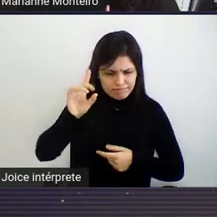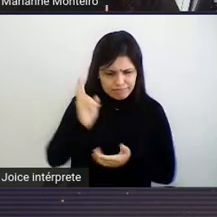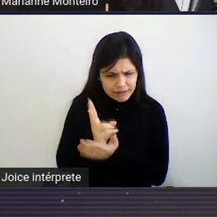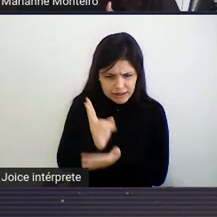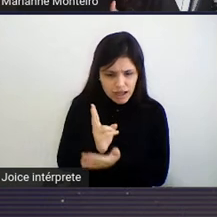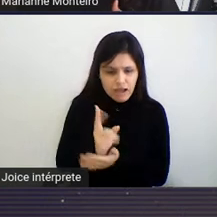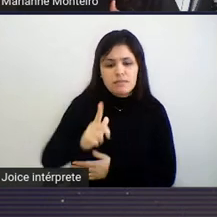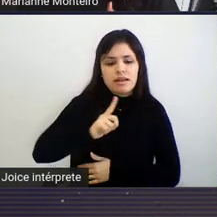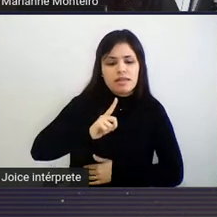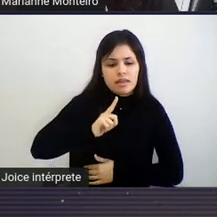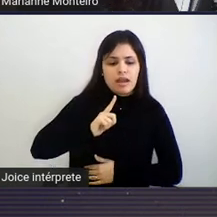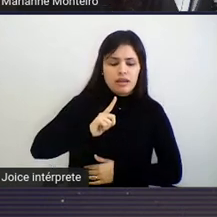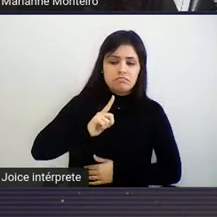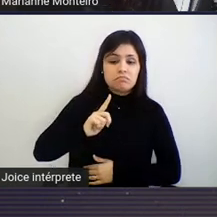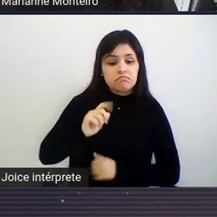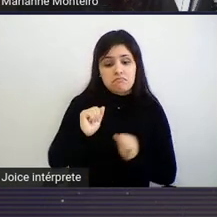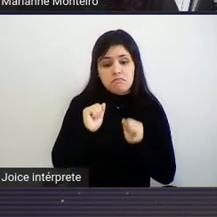sentido.